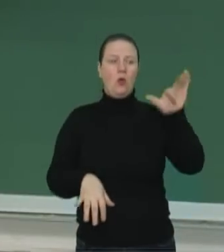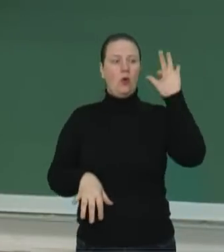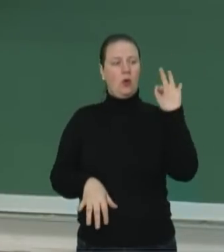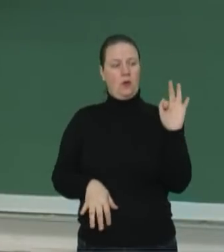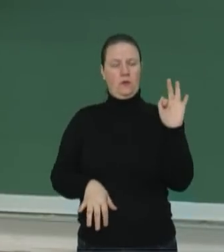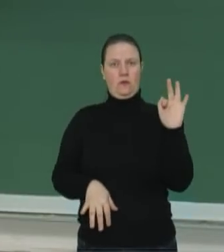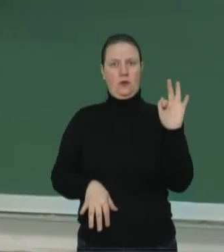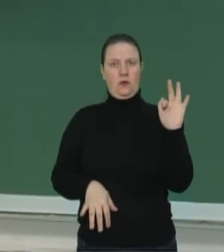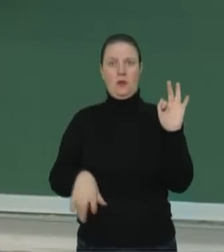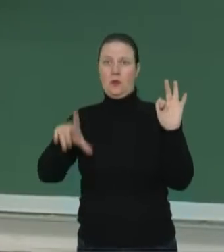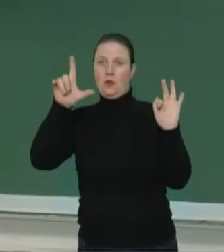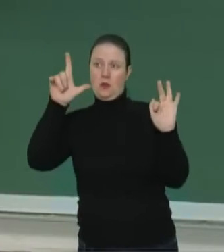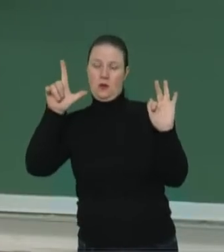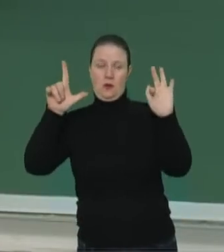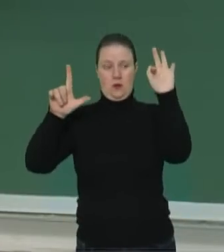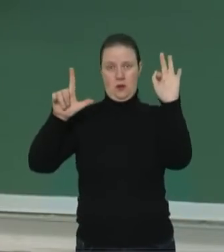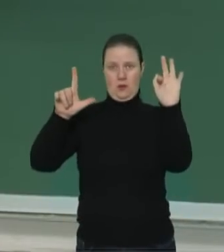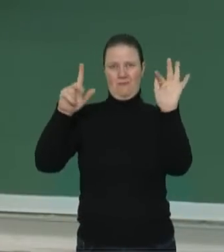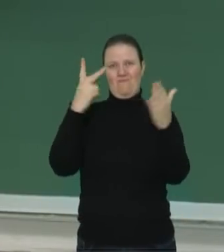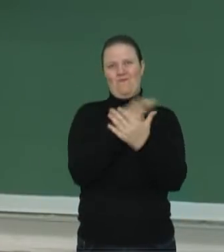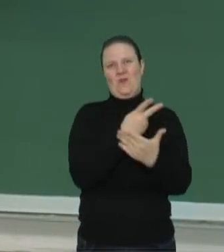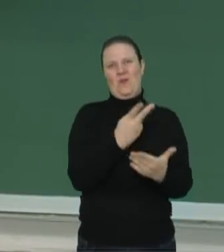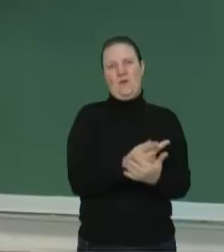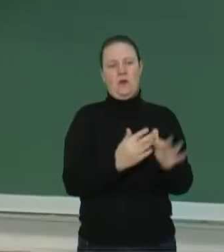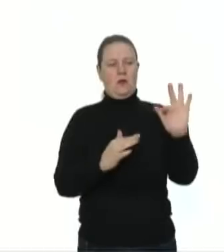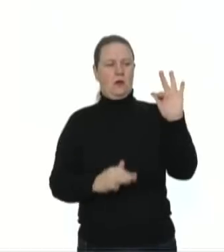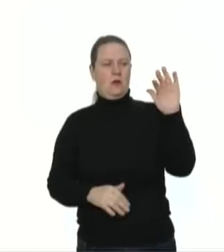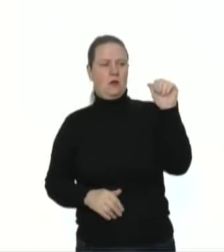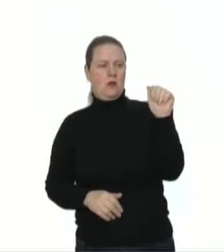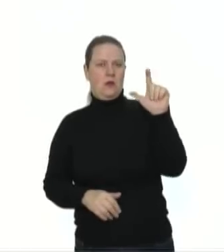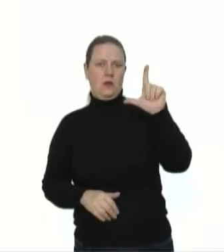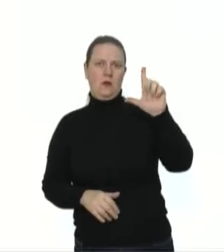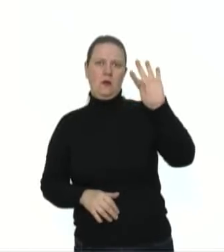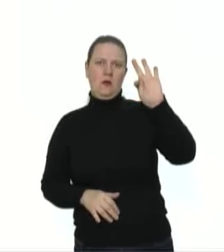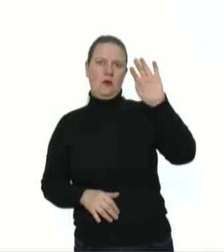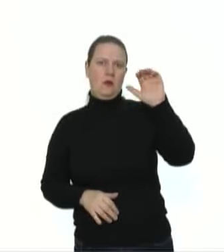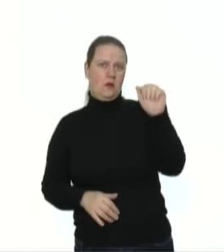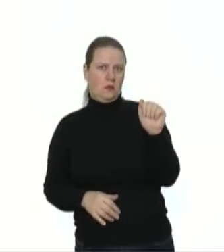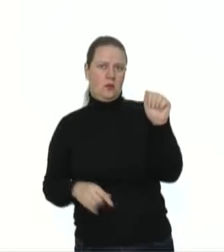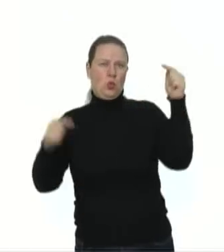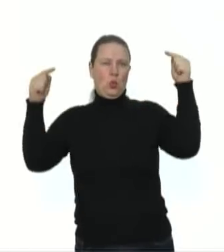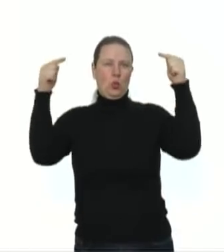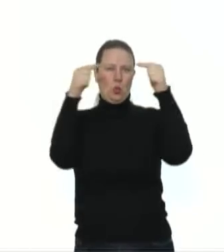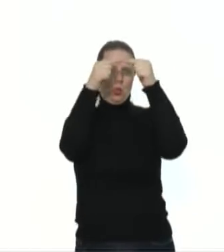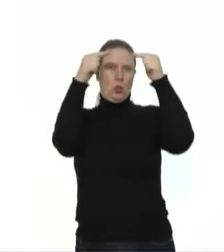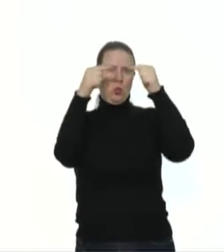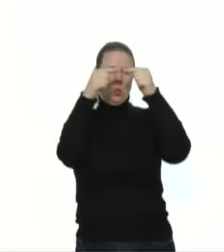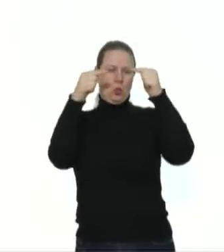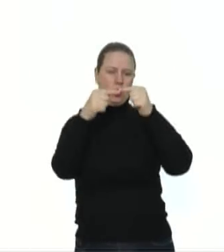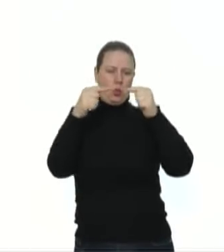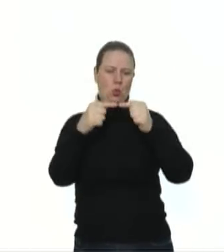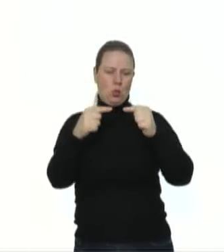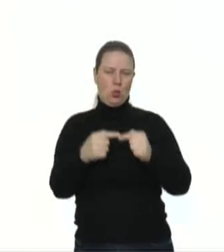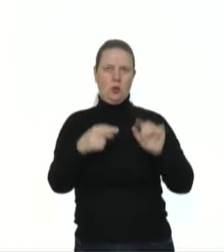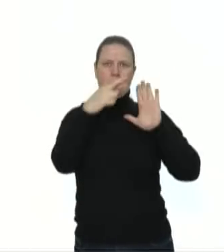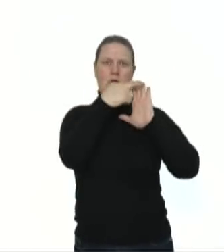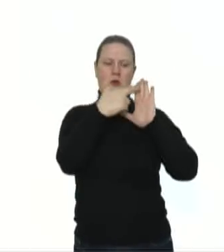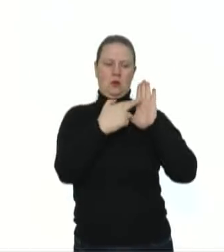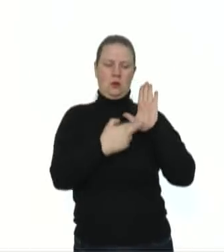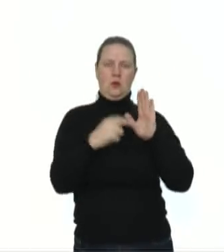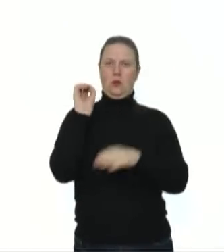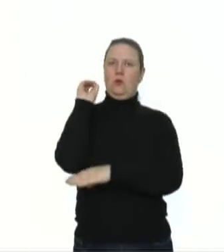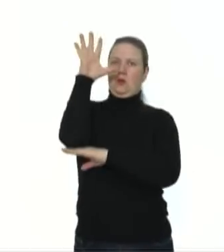um F. Tá? De acordo com as regras do basquete. Então,